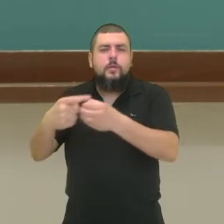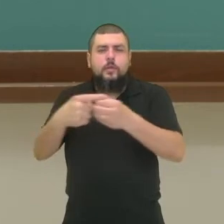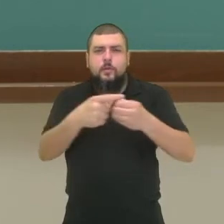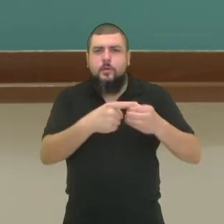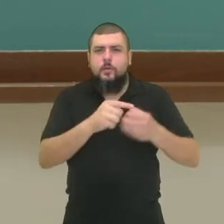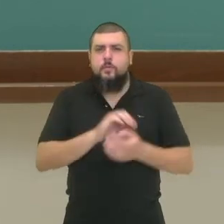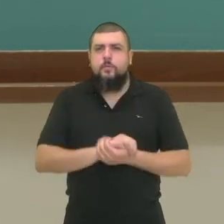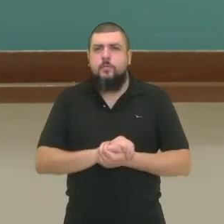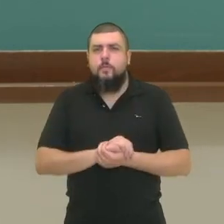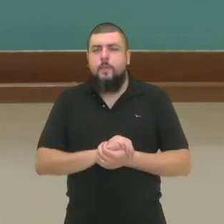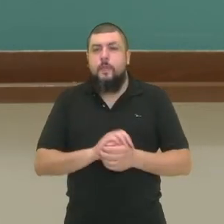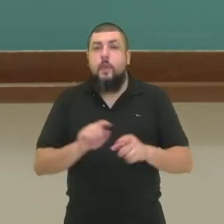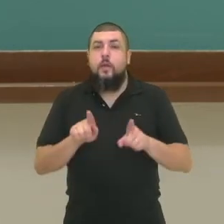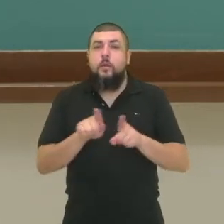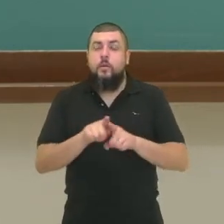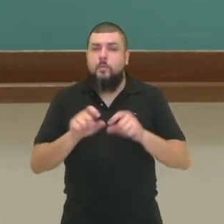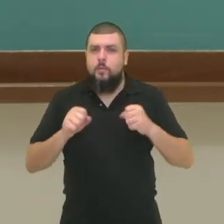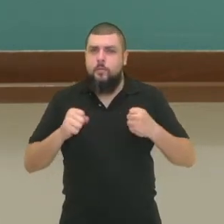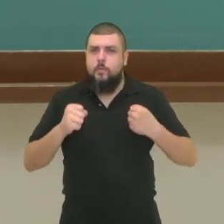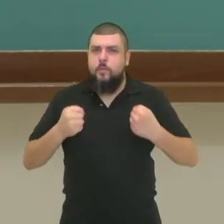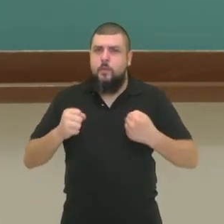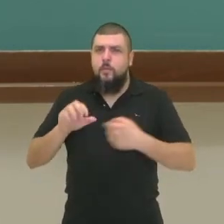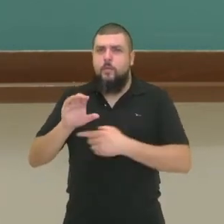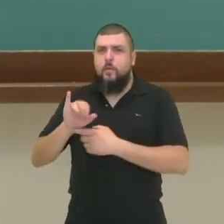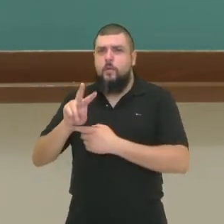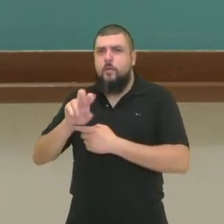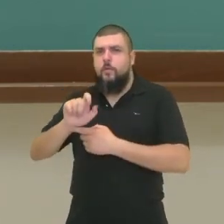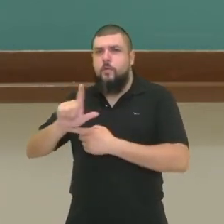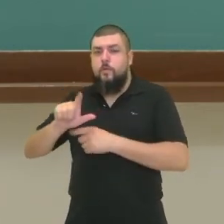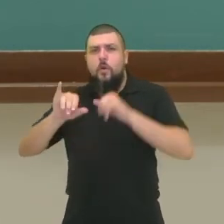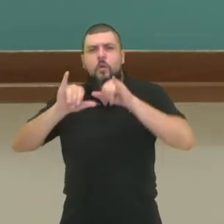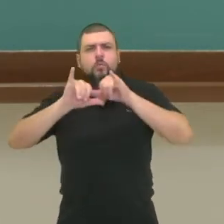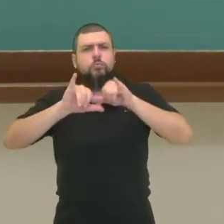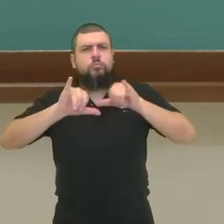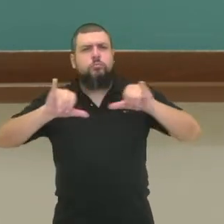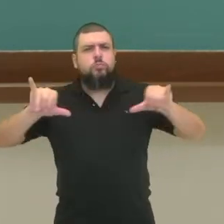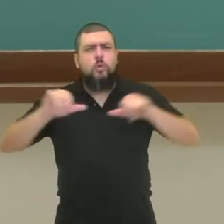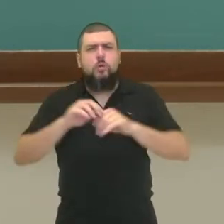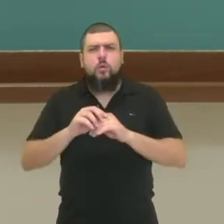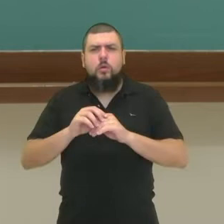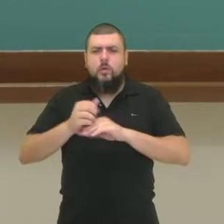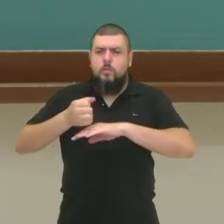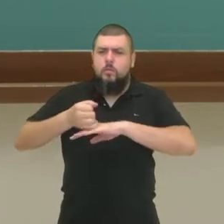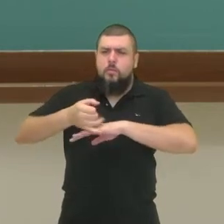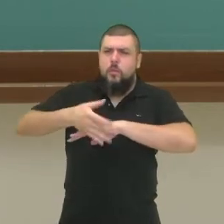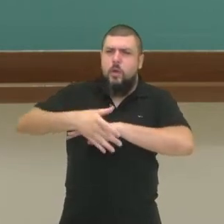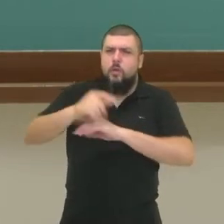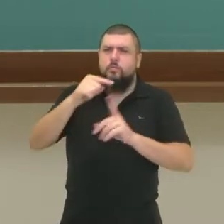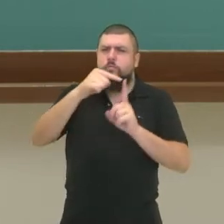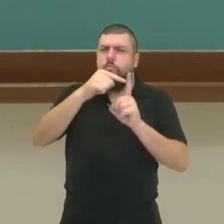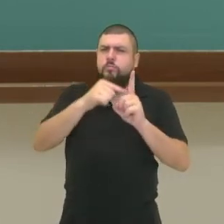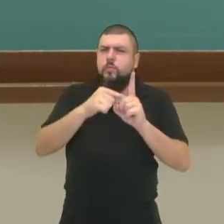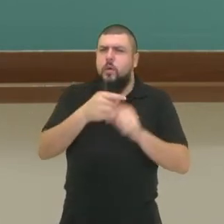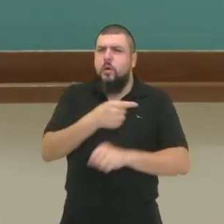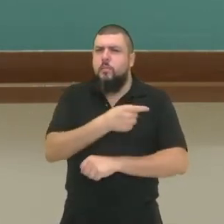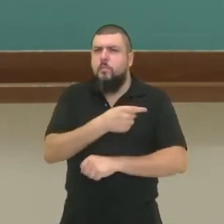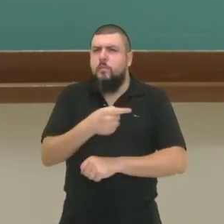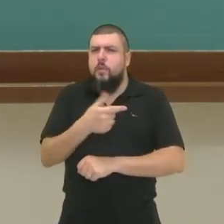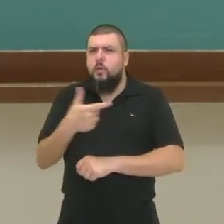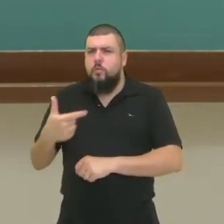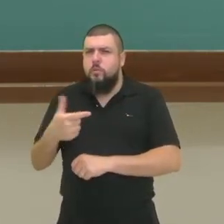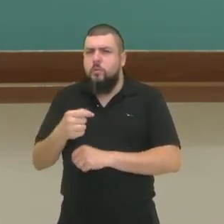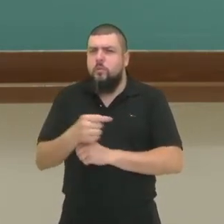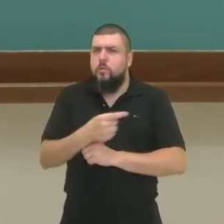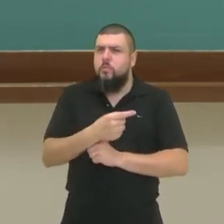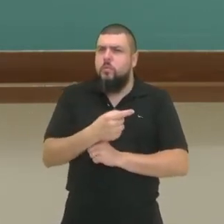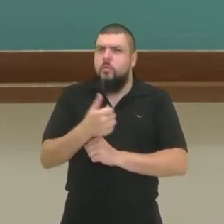Civil avisa, essa madrugada vai ser menos 2 graus, menos 1 grau. Aí, por exemplo, aqui